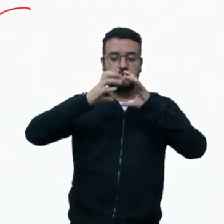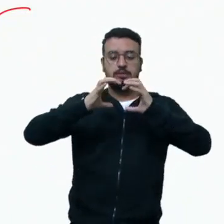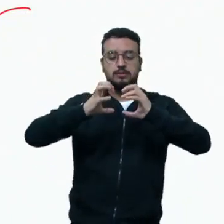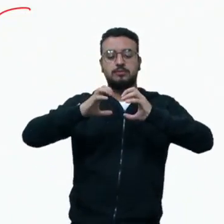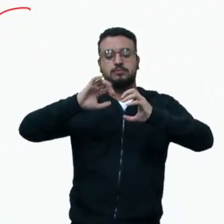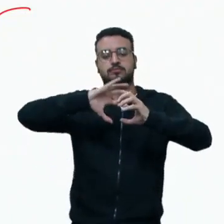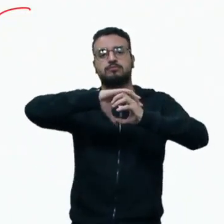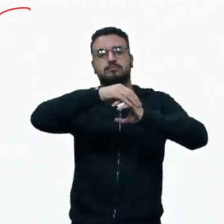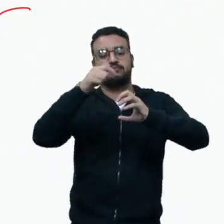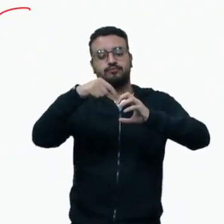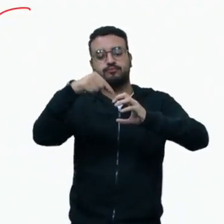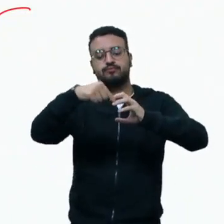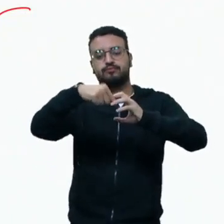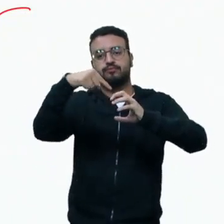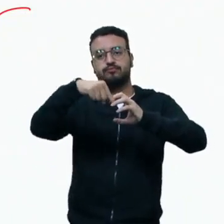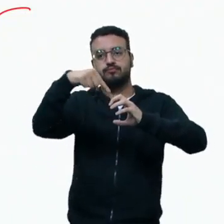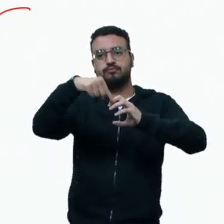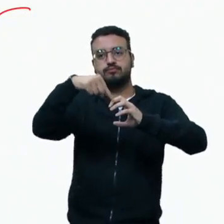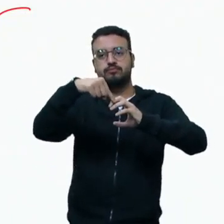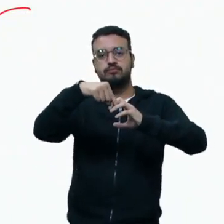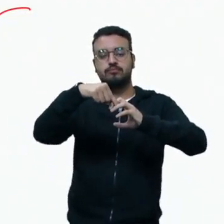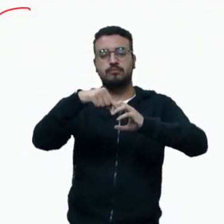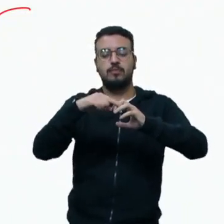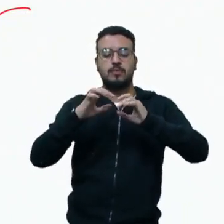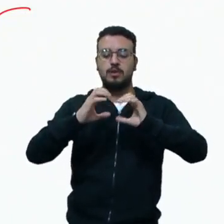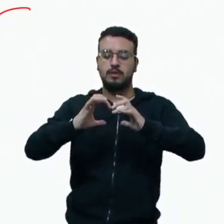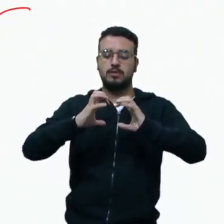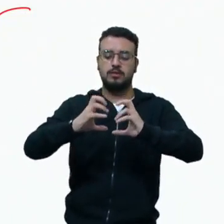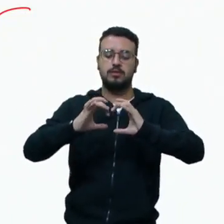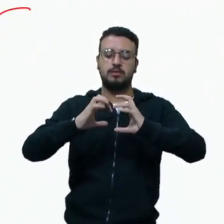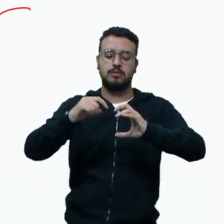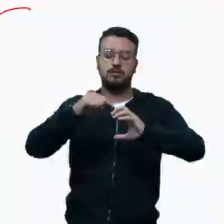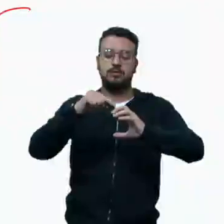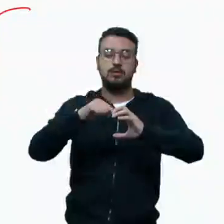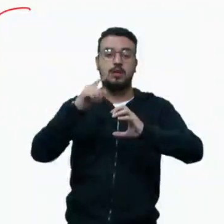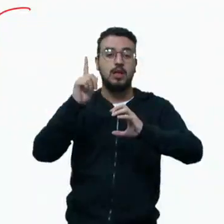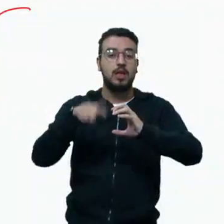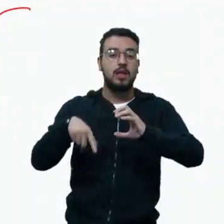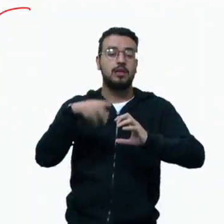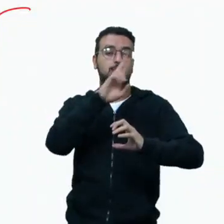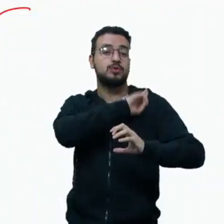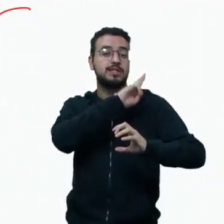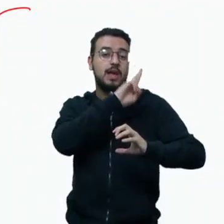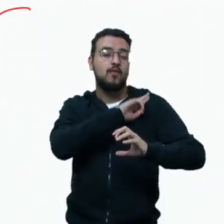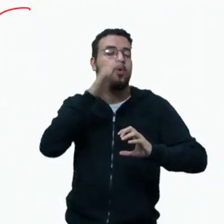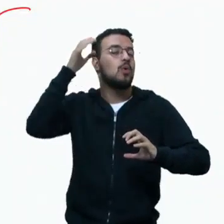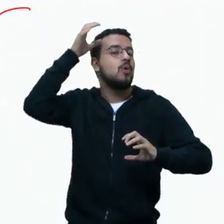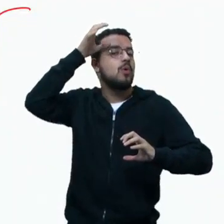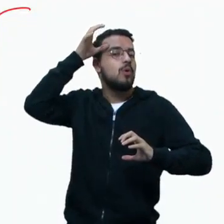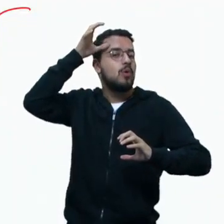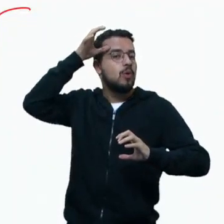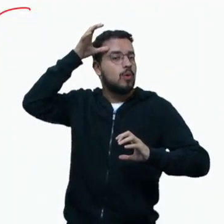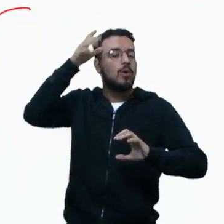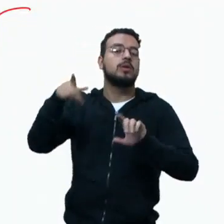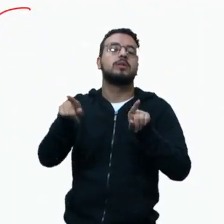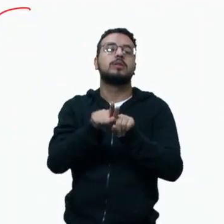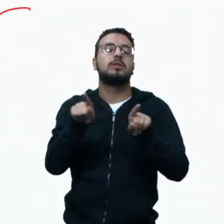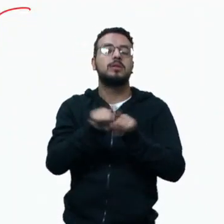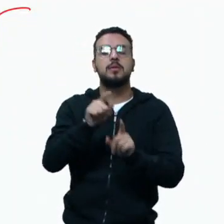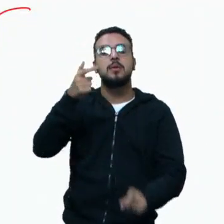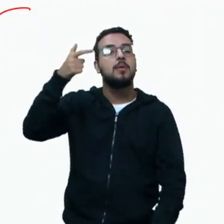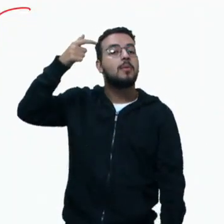cinzenta que apresenta como funções a consciência, o processamento e armazenamento de